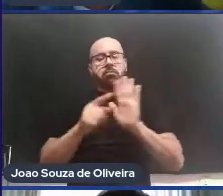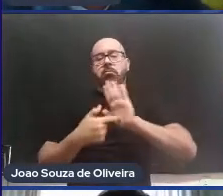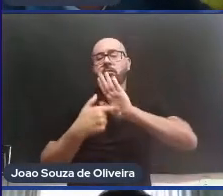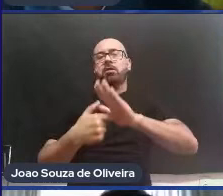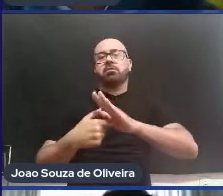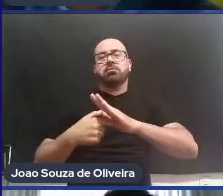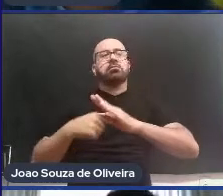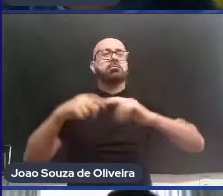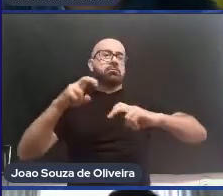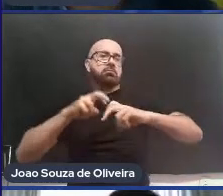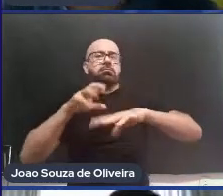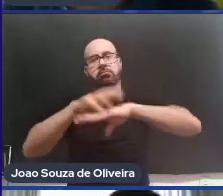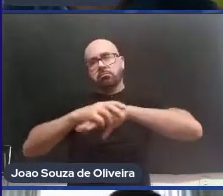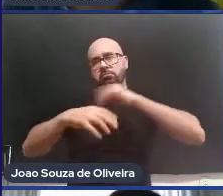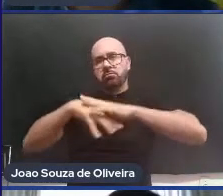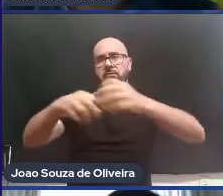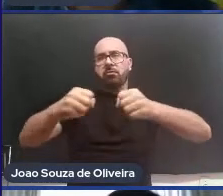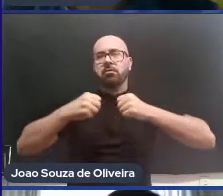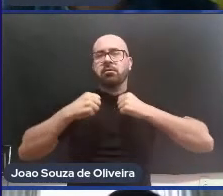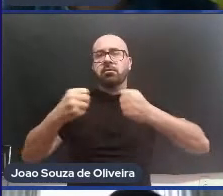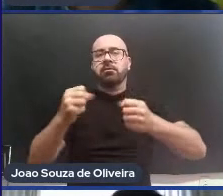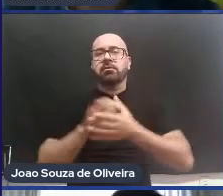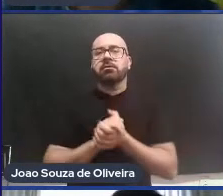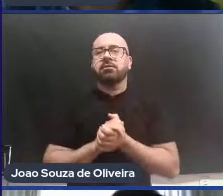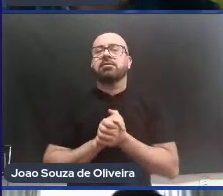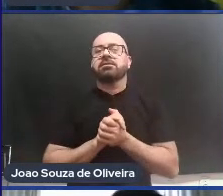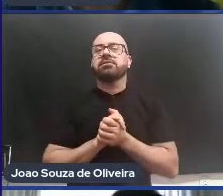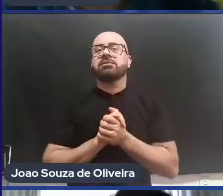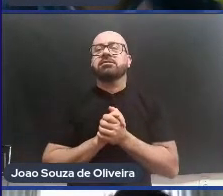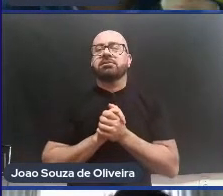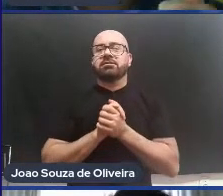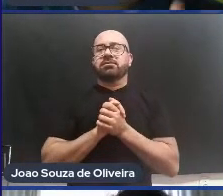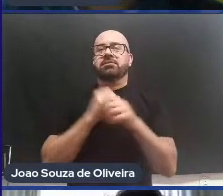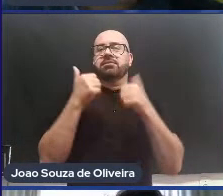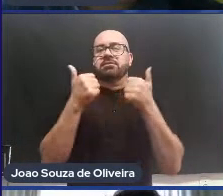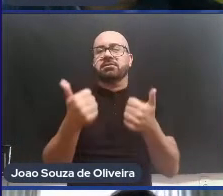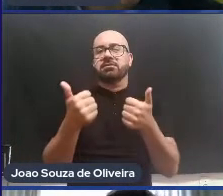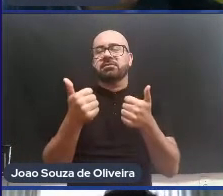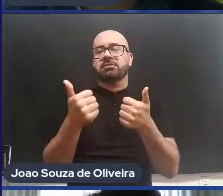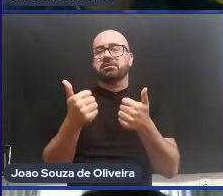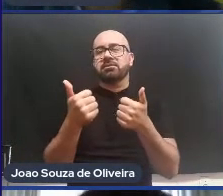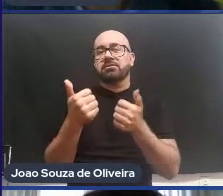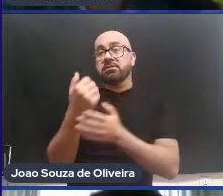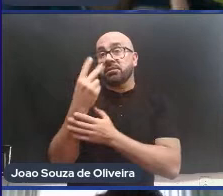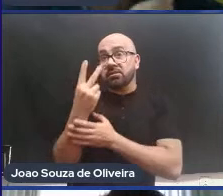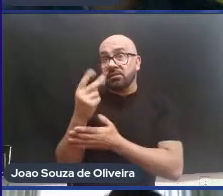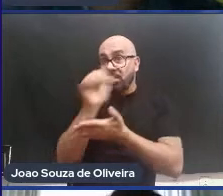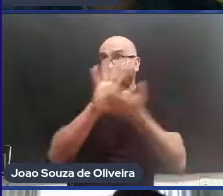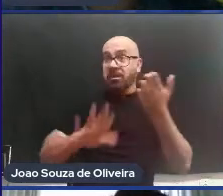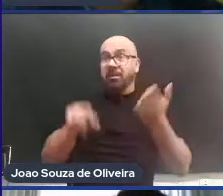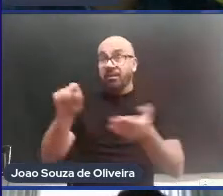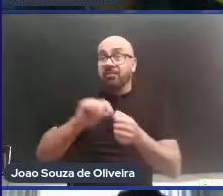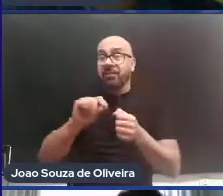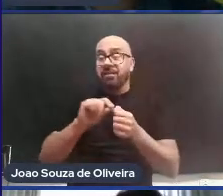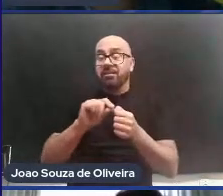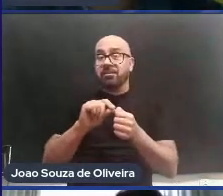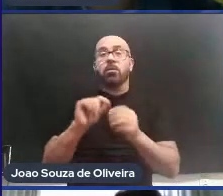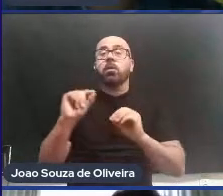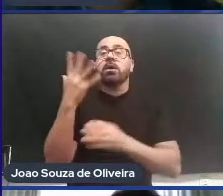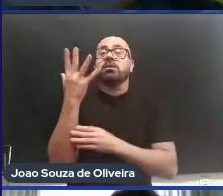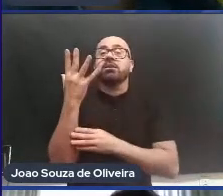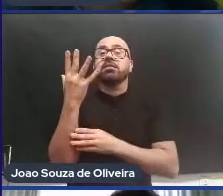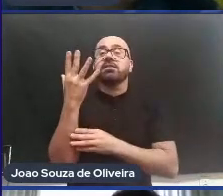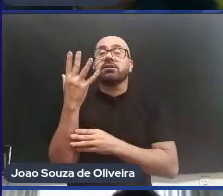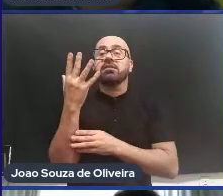a e faz atividade né tá ele faz atividade então o que que acontece